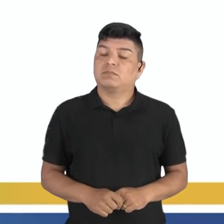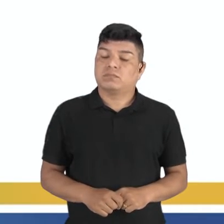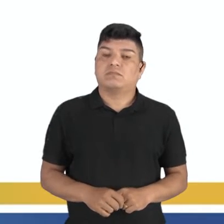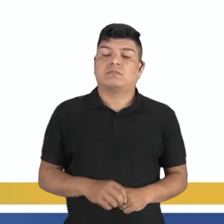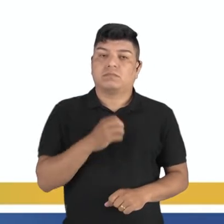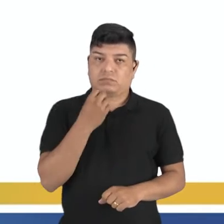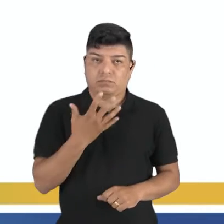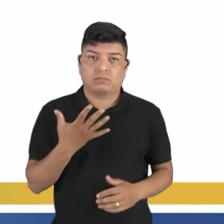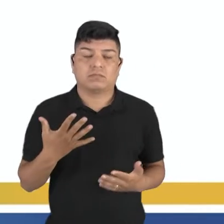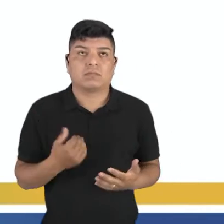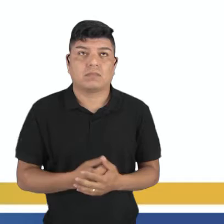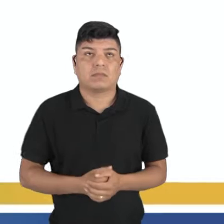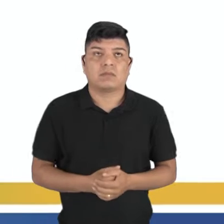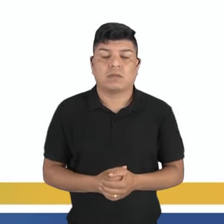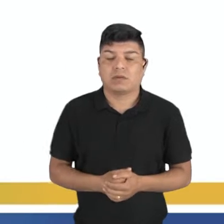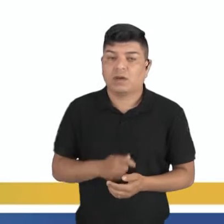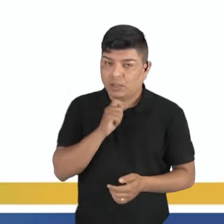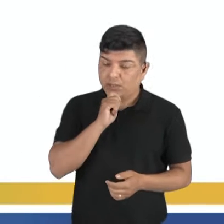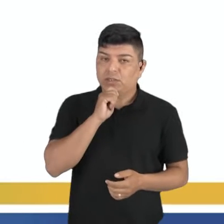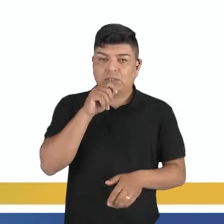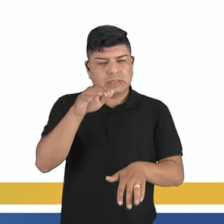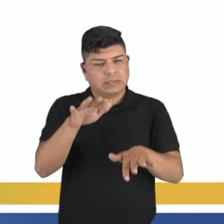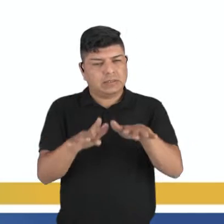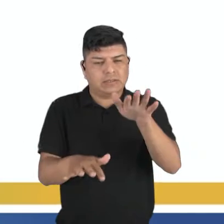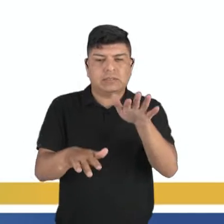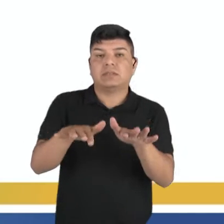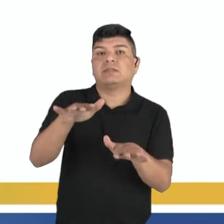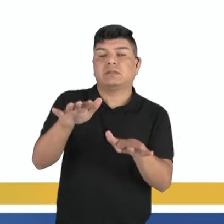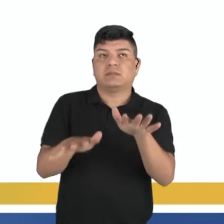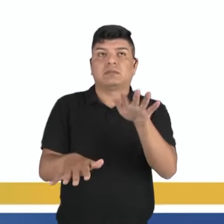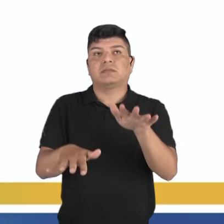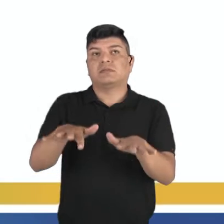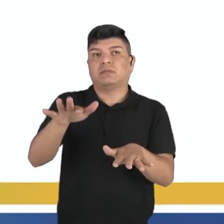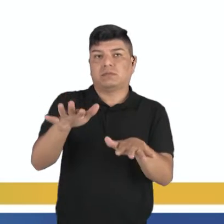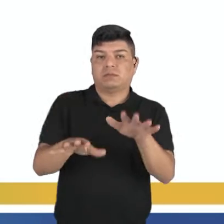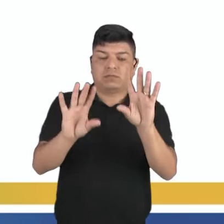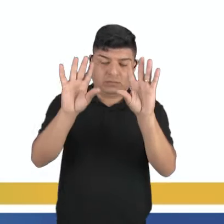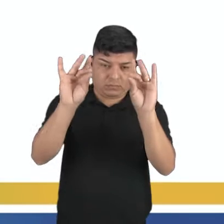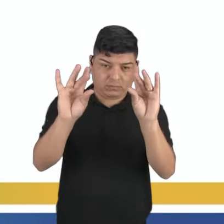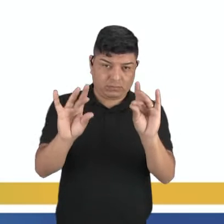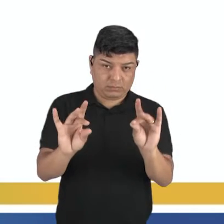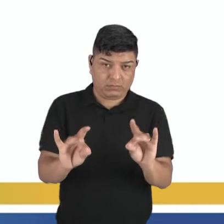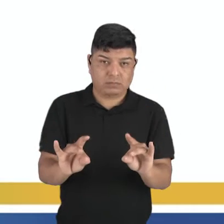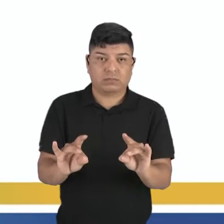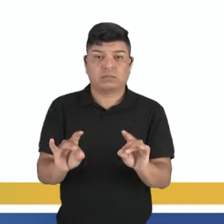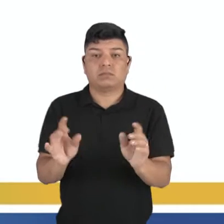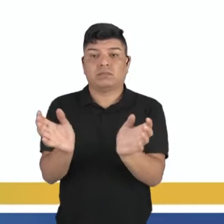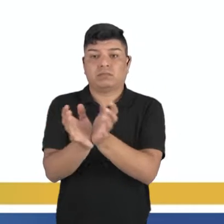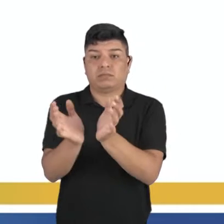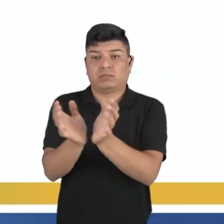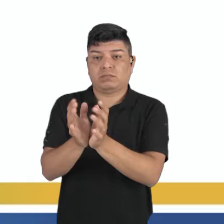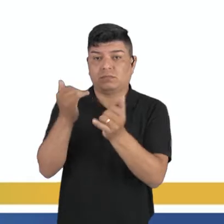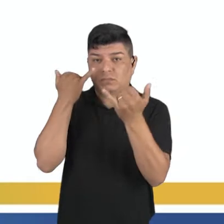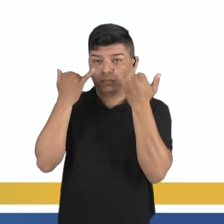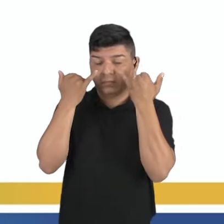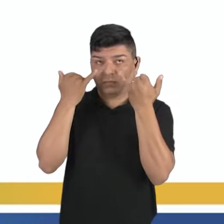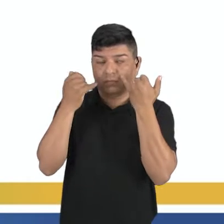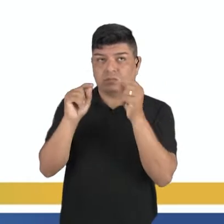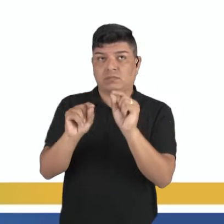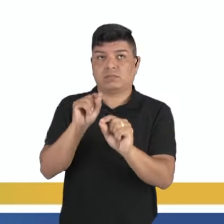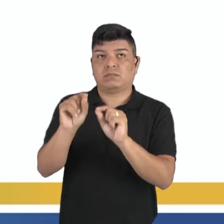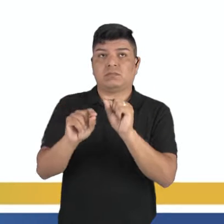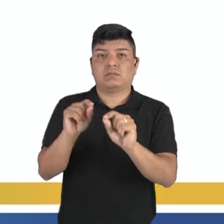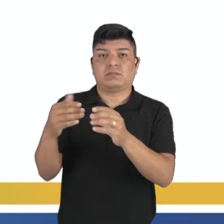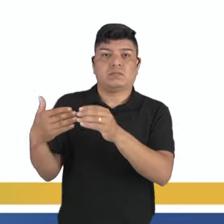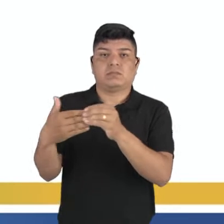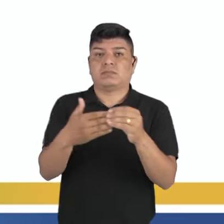Bom, então, falando ainda de média aritmética, os dados estatísticos eles se constituem como um conjunto de informações que